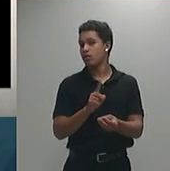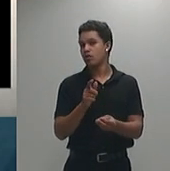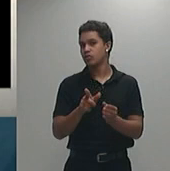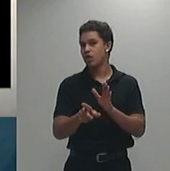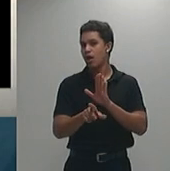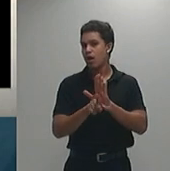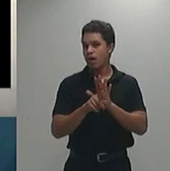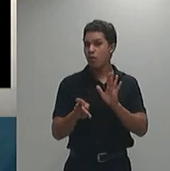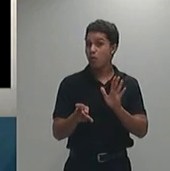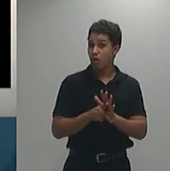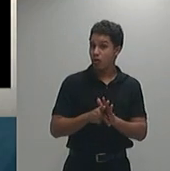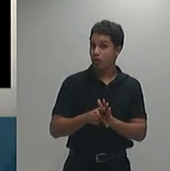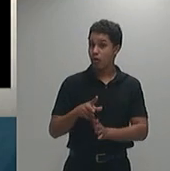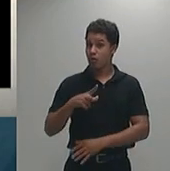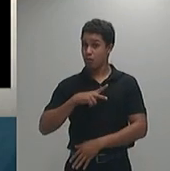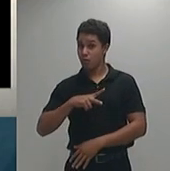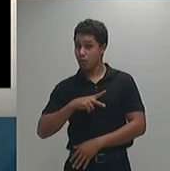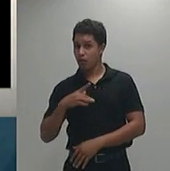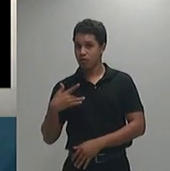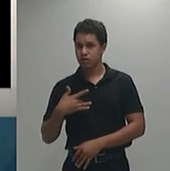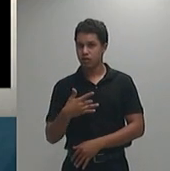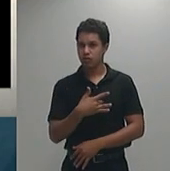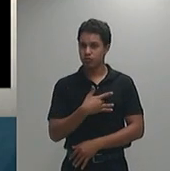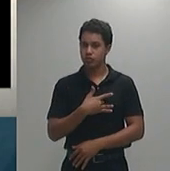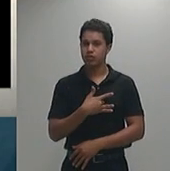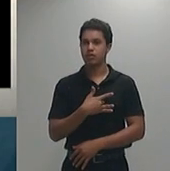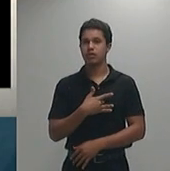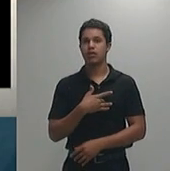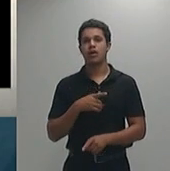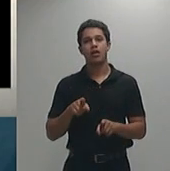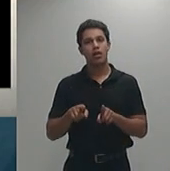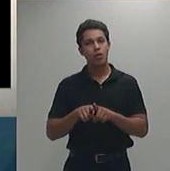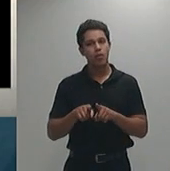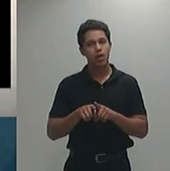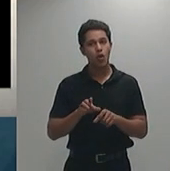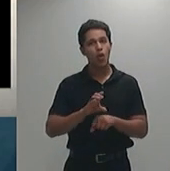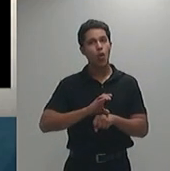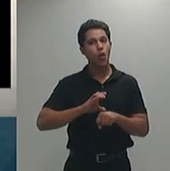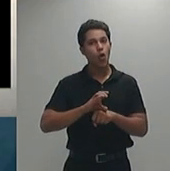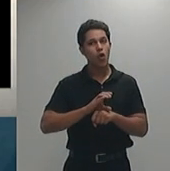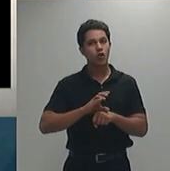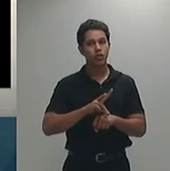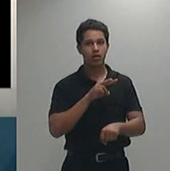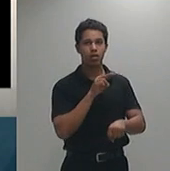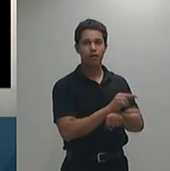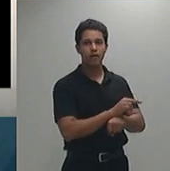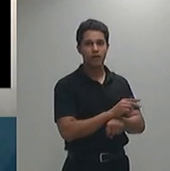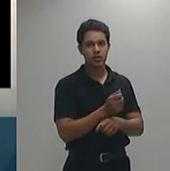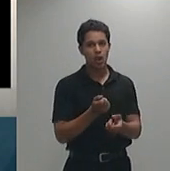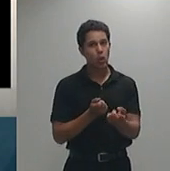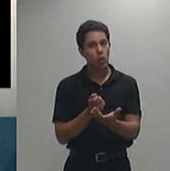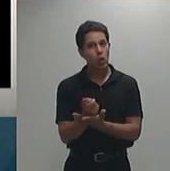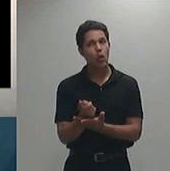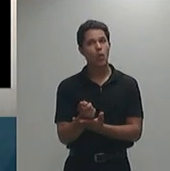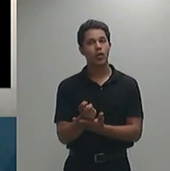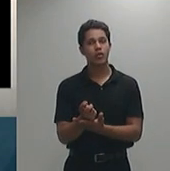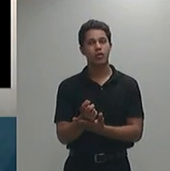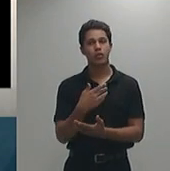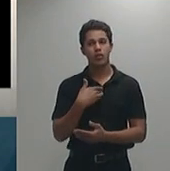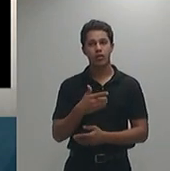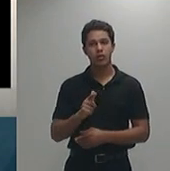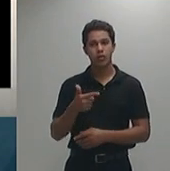mas também o Código de Defesa do Consumidor quando eu tô dentro do professor Gustavo tô pedindo quando